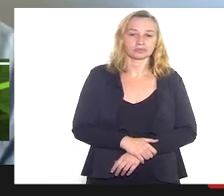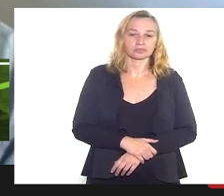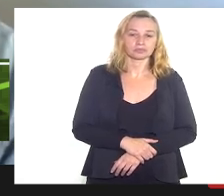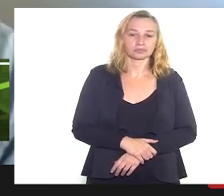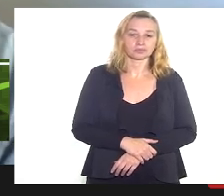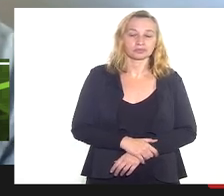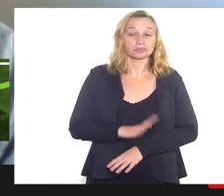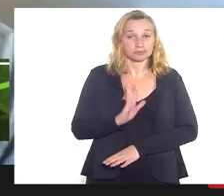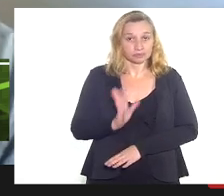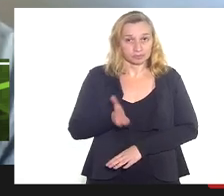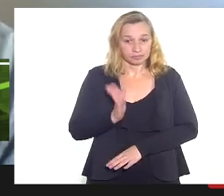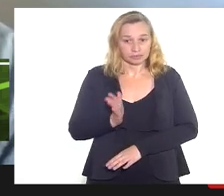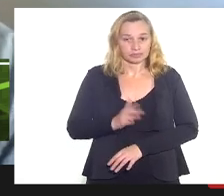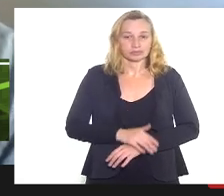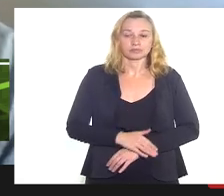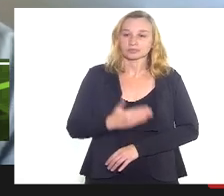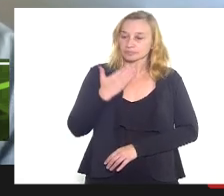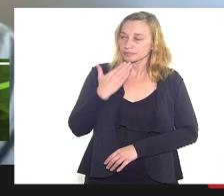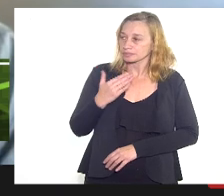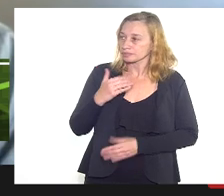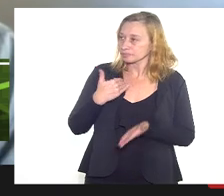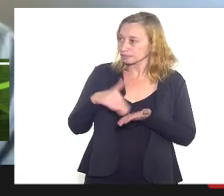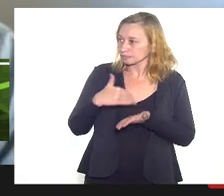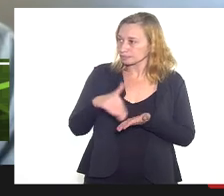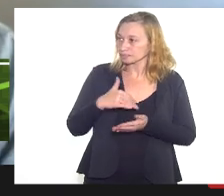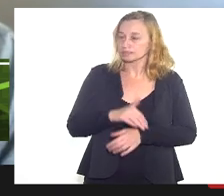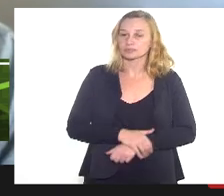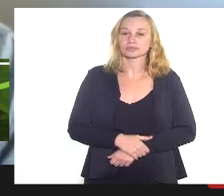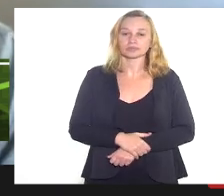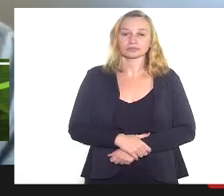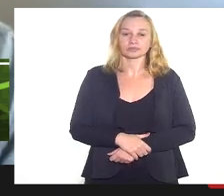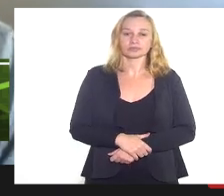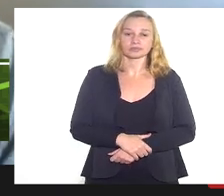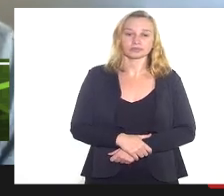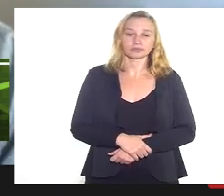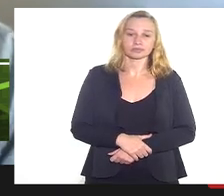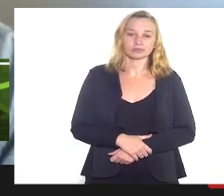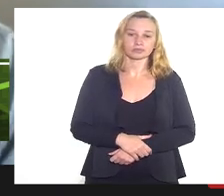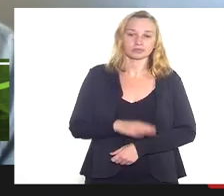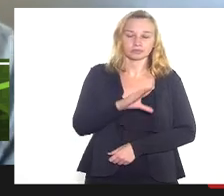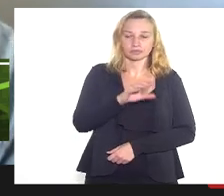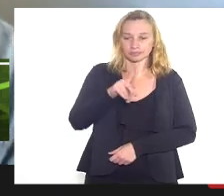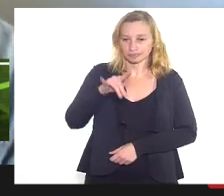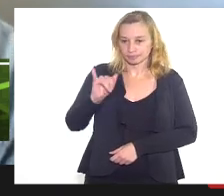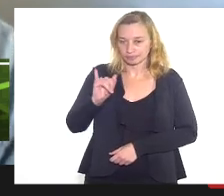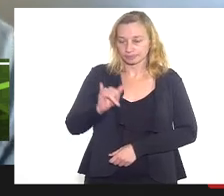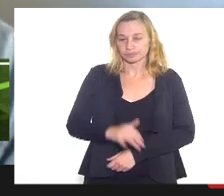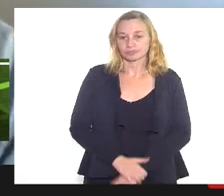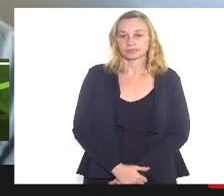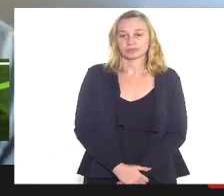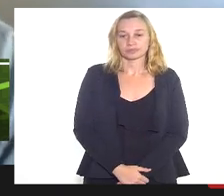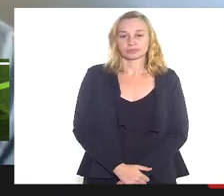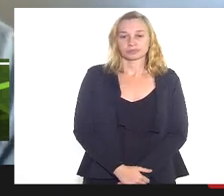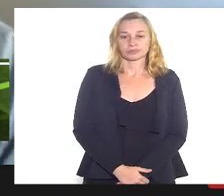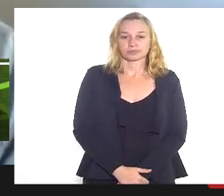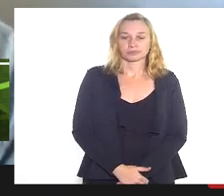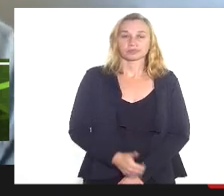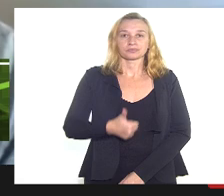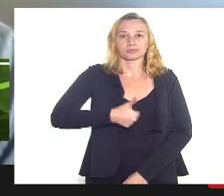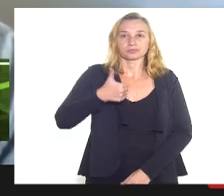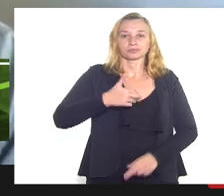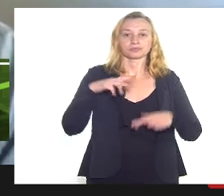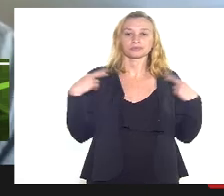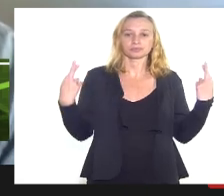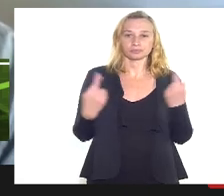desde já, pedindo à secretaria da CPI, que a primeira reunião